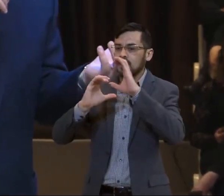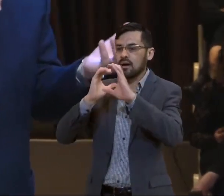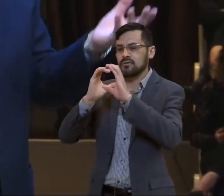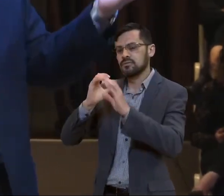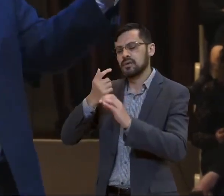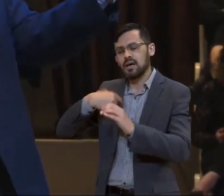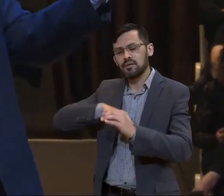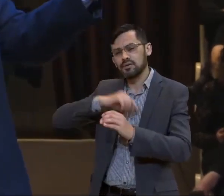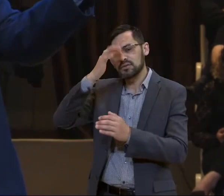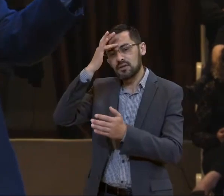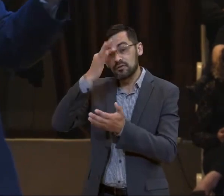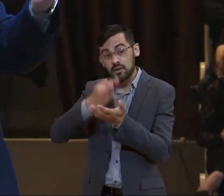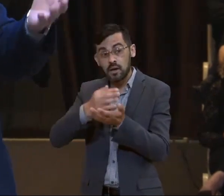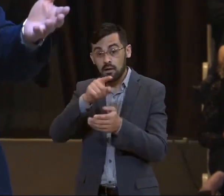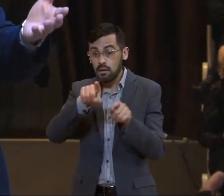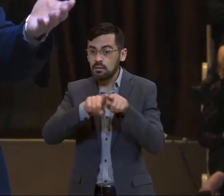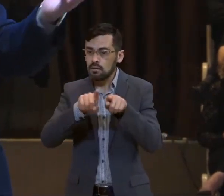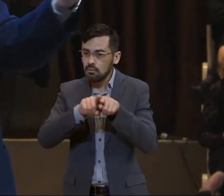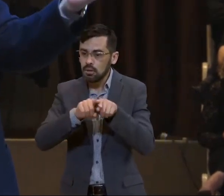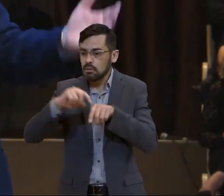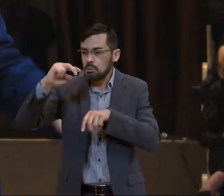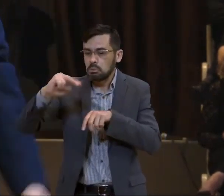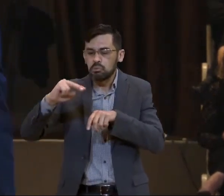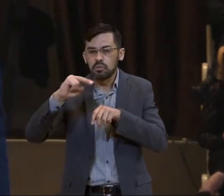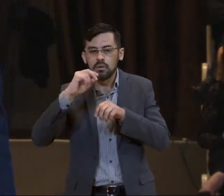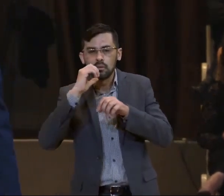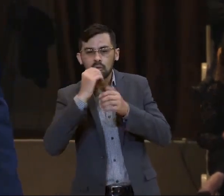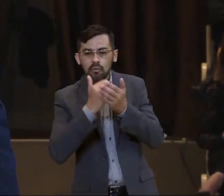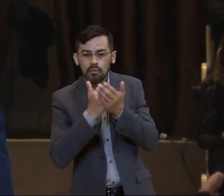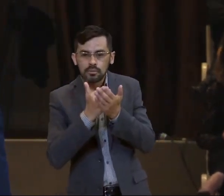fé, ele começou a cantar as canções e começou a falar.